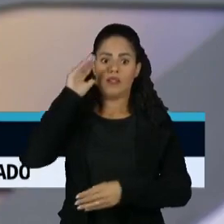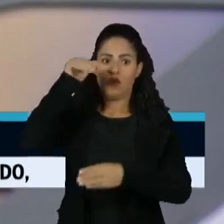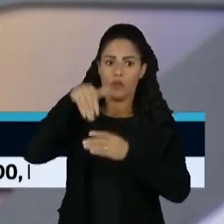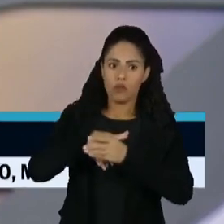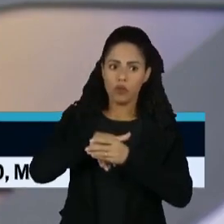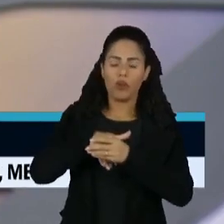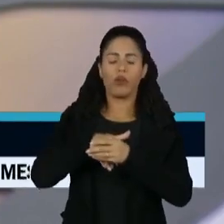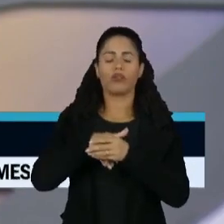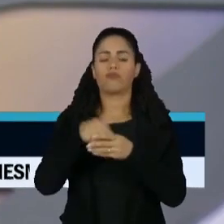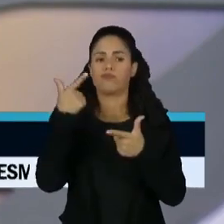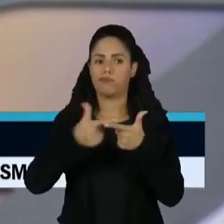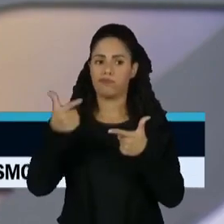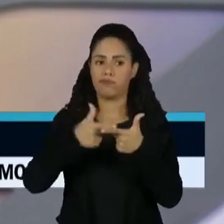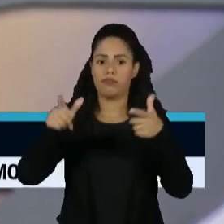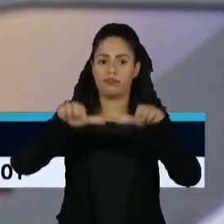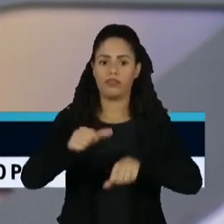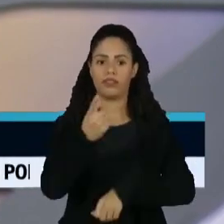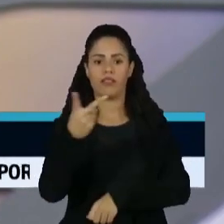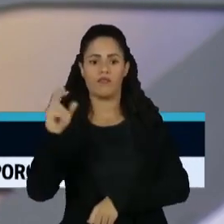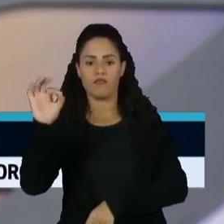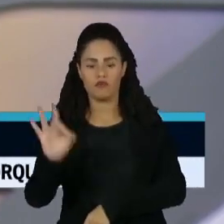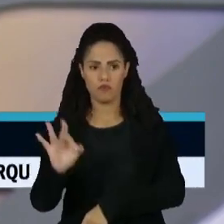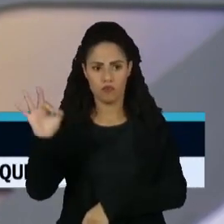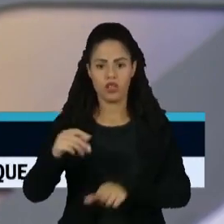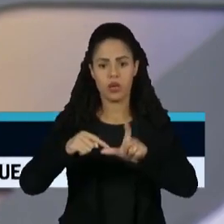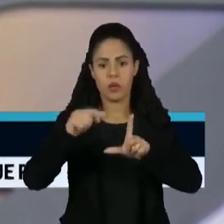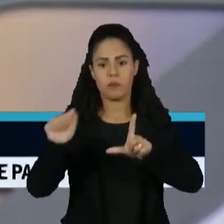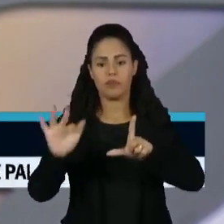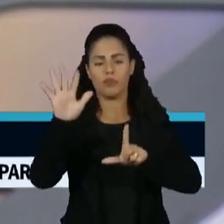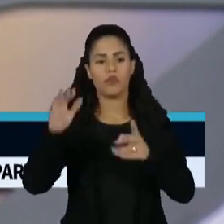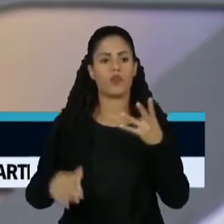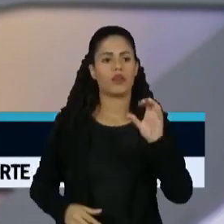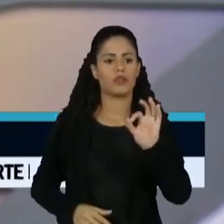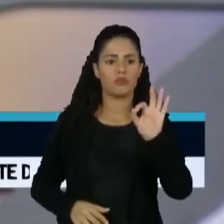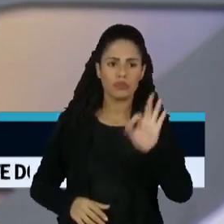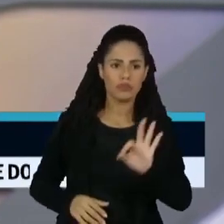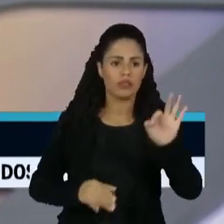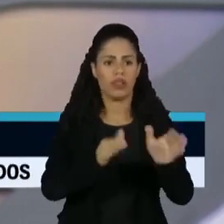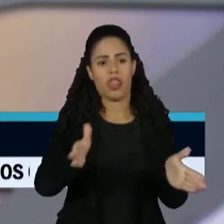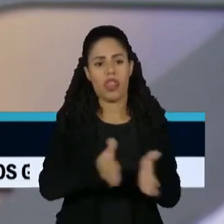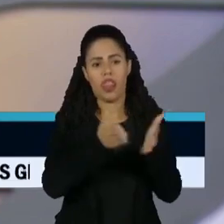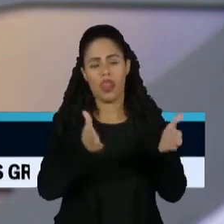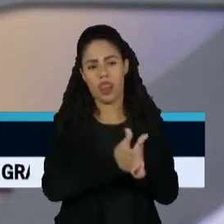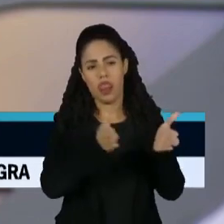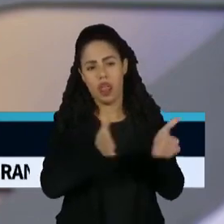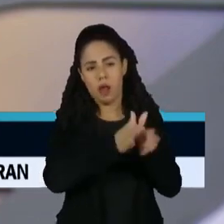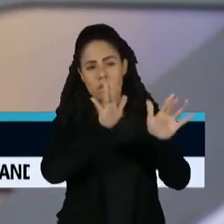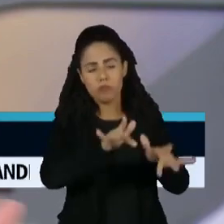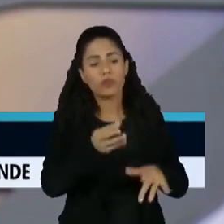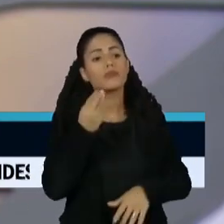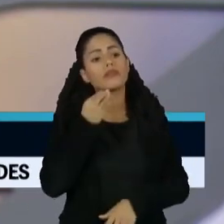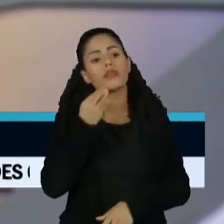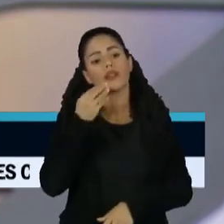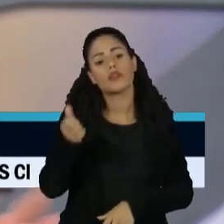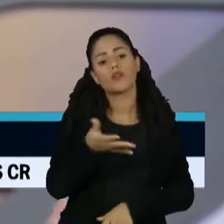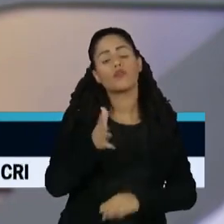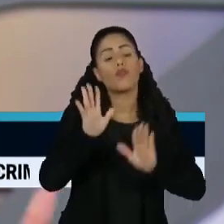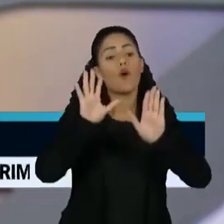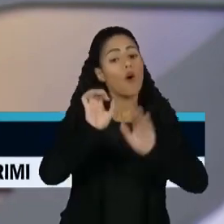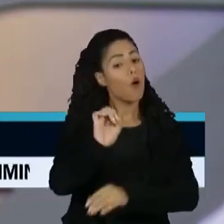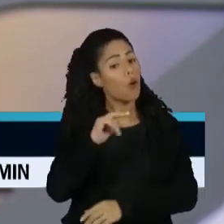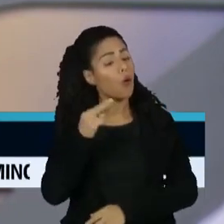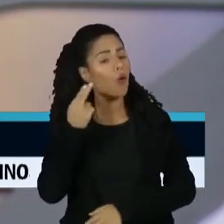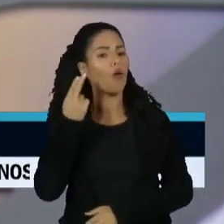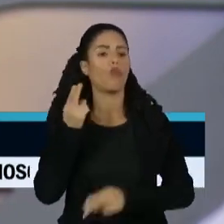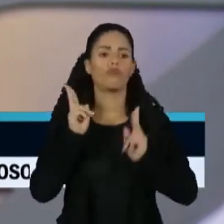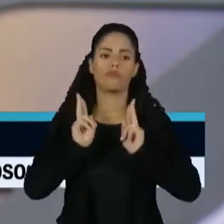situação horrível, mais de 120% de inflação, 40% de miséria, vamos tentar um novo, ou um medo,